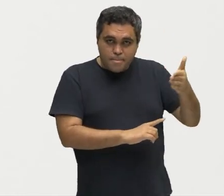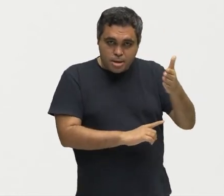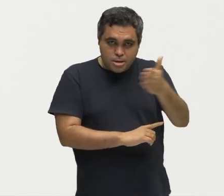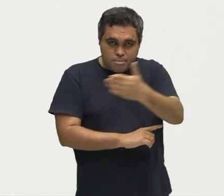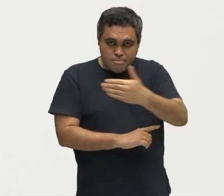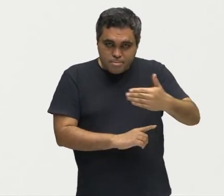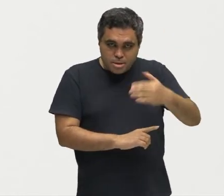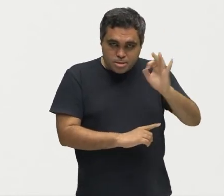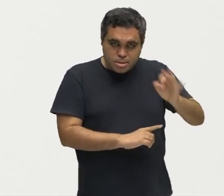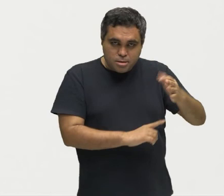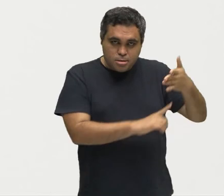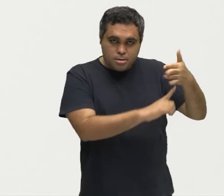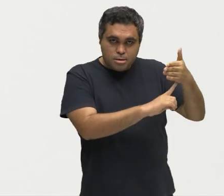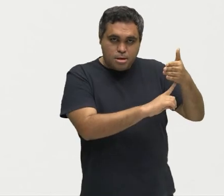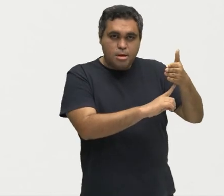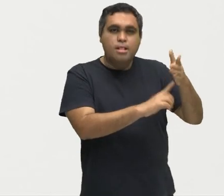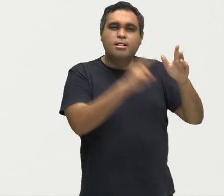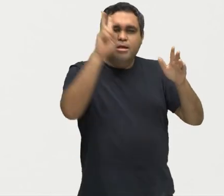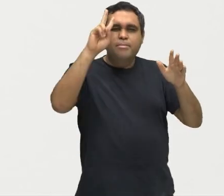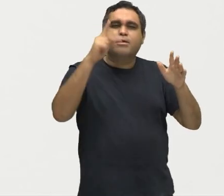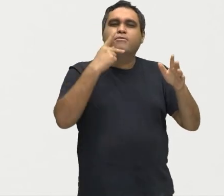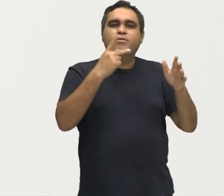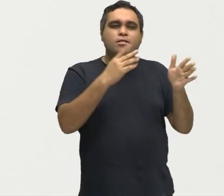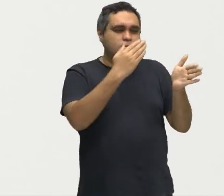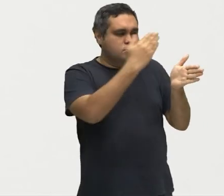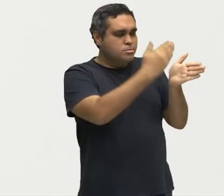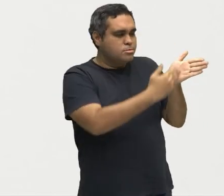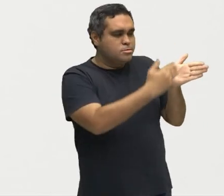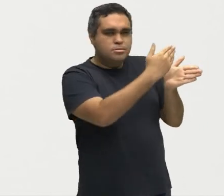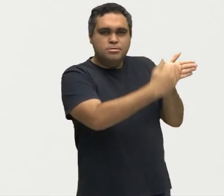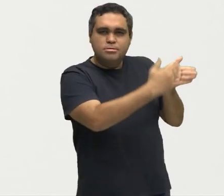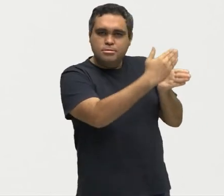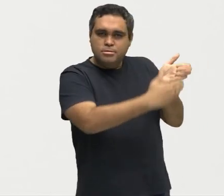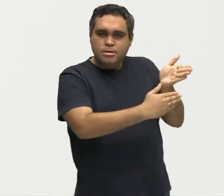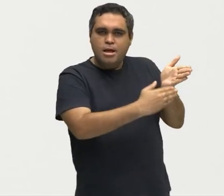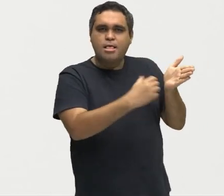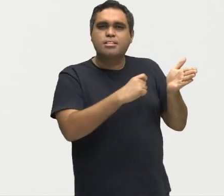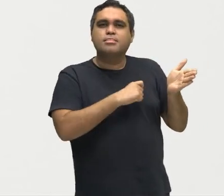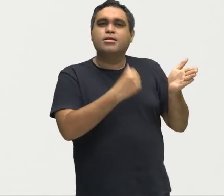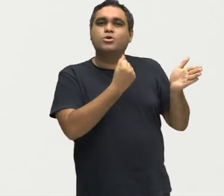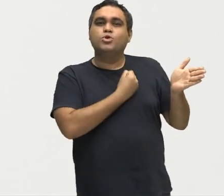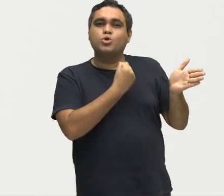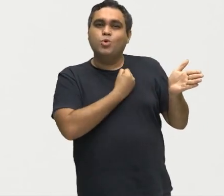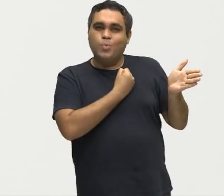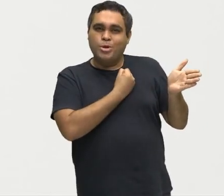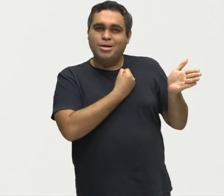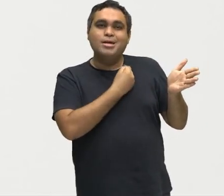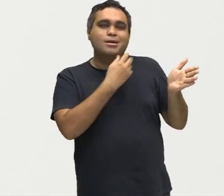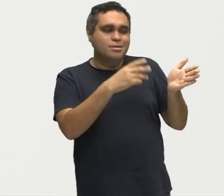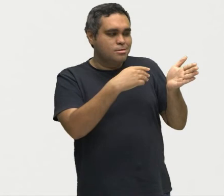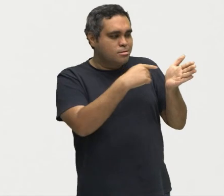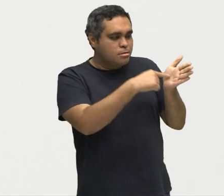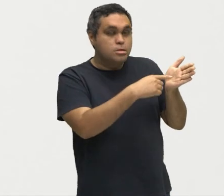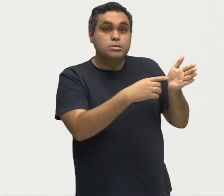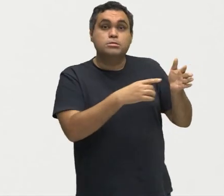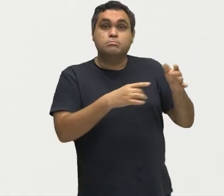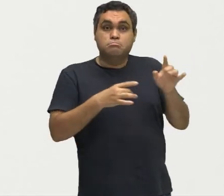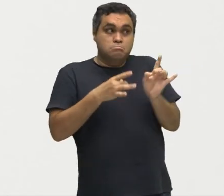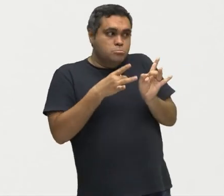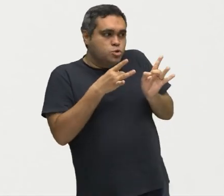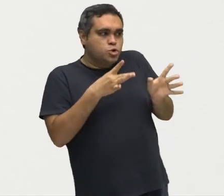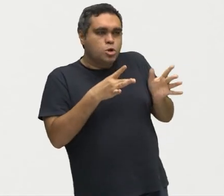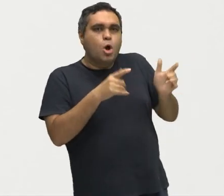vocês que nesse peixe... Ele é dividido em partes que tem uma numeração e a partir da onde